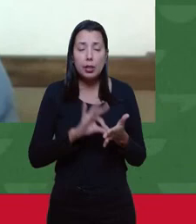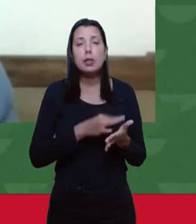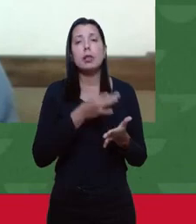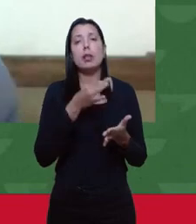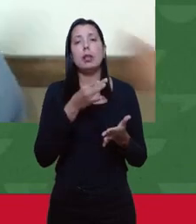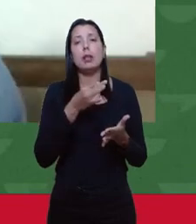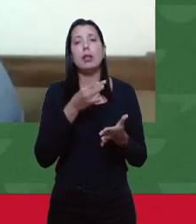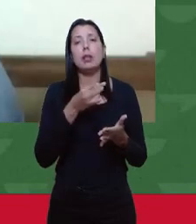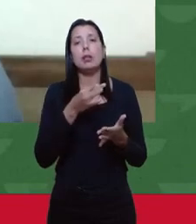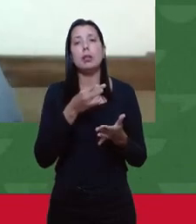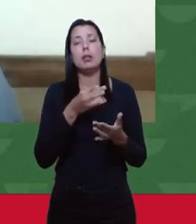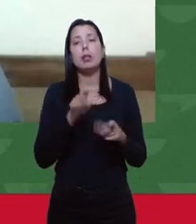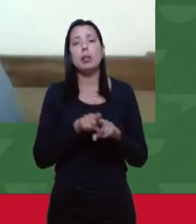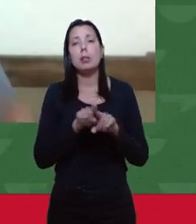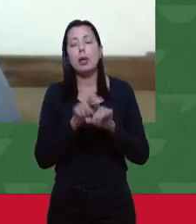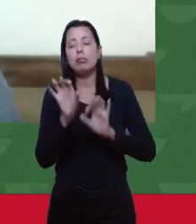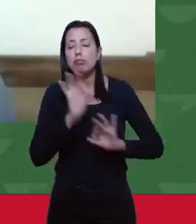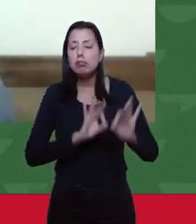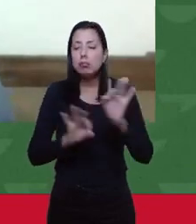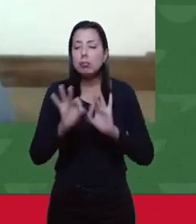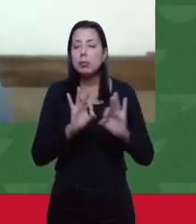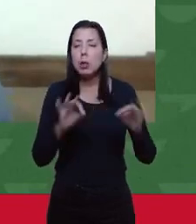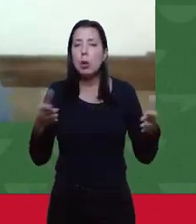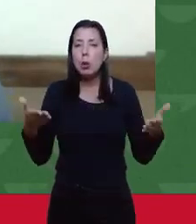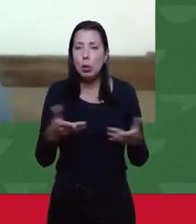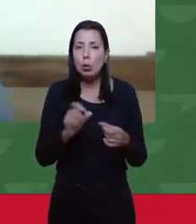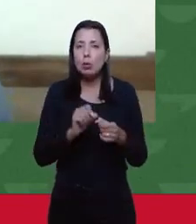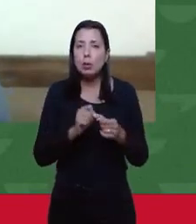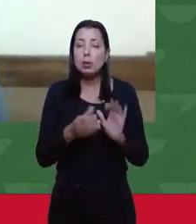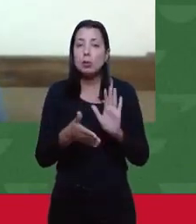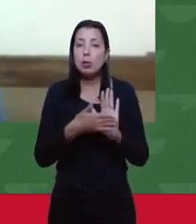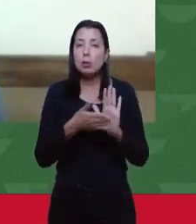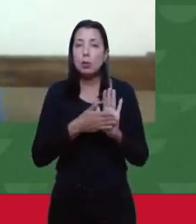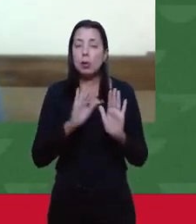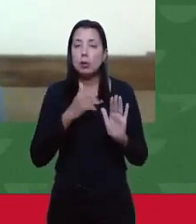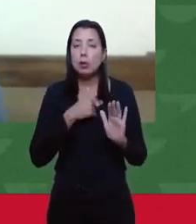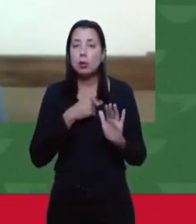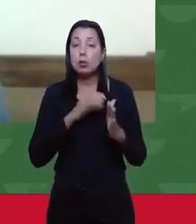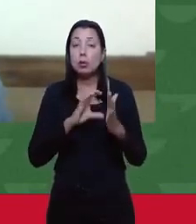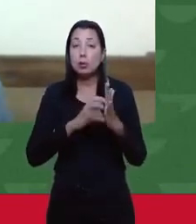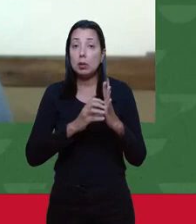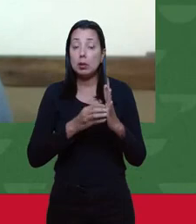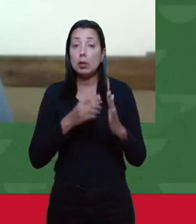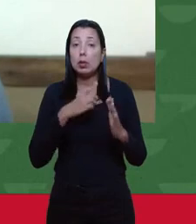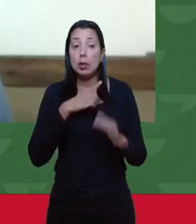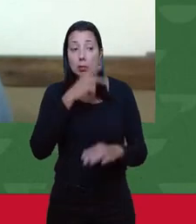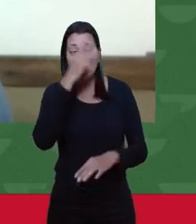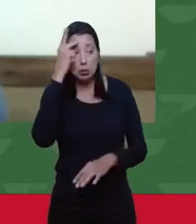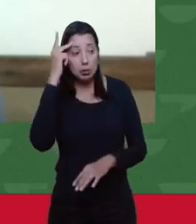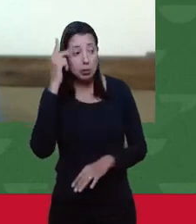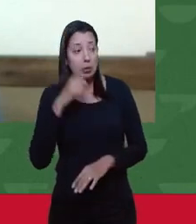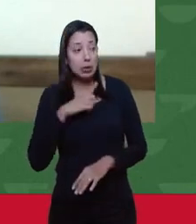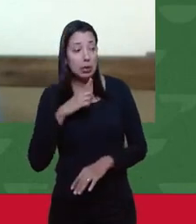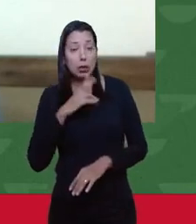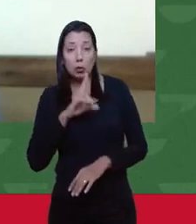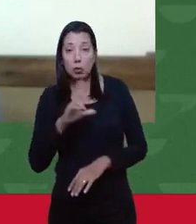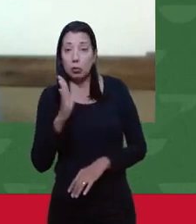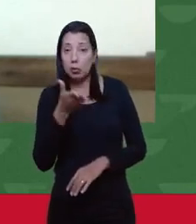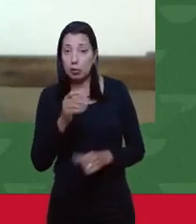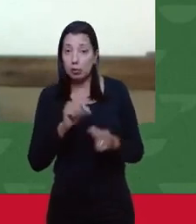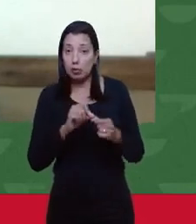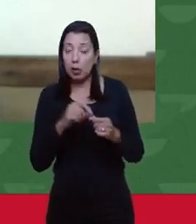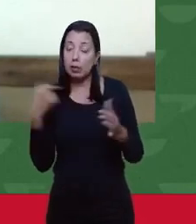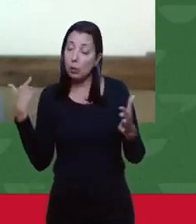registrados, sistematizados, que estão hoje fazendo pauta no nosso partido. E tem pessoas que têm um nome que já fazem